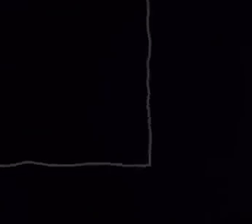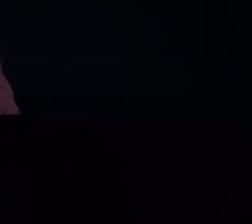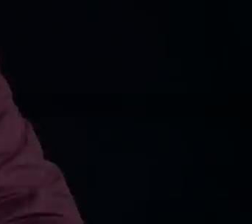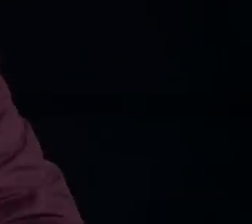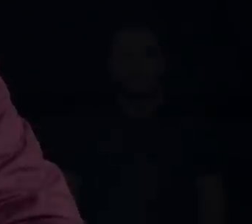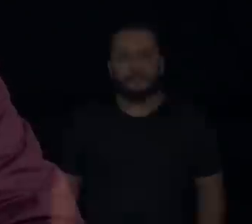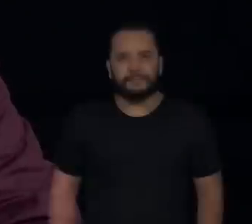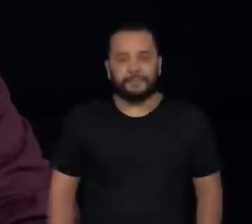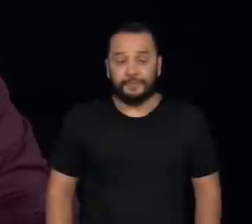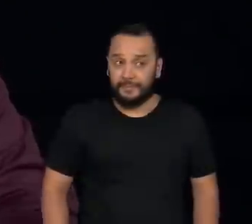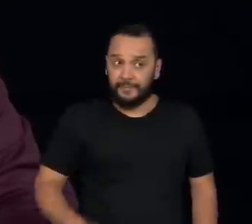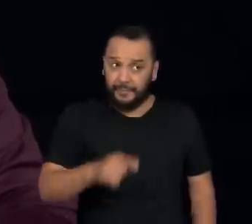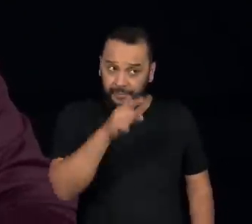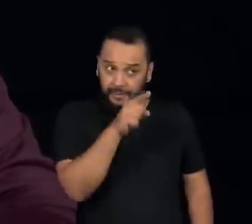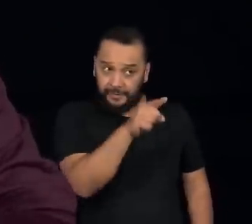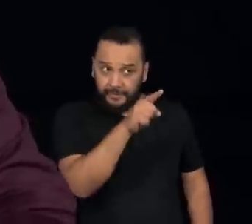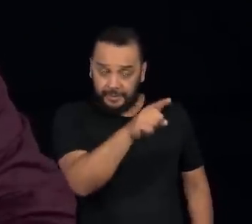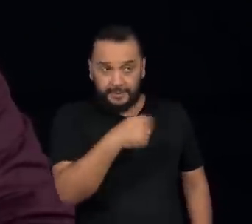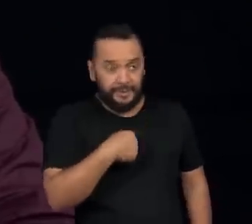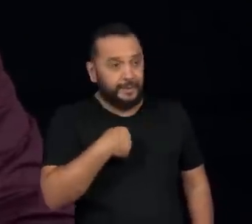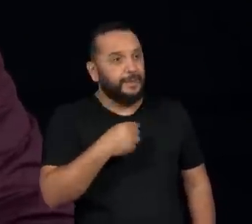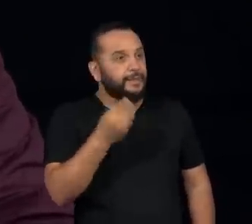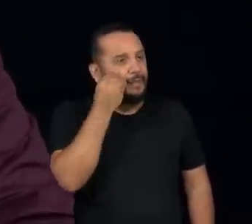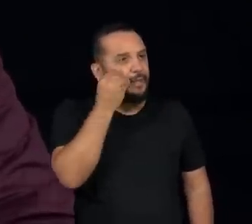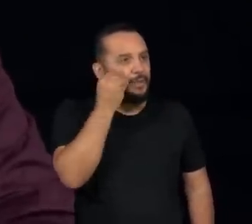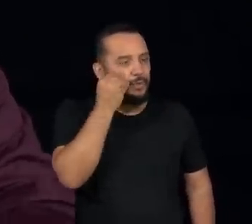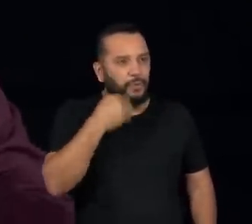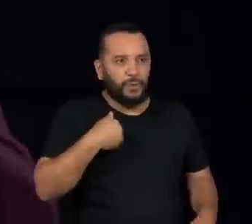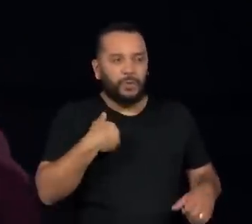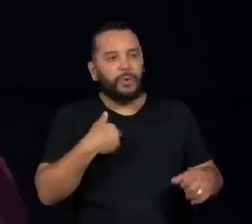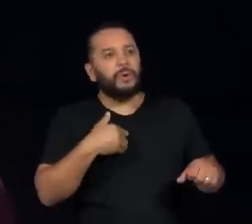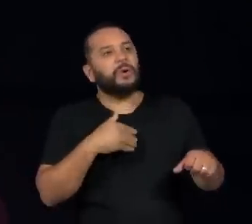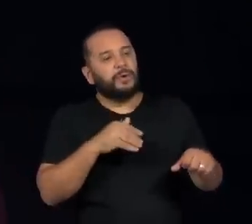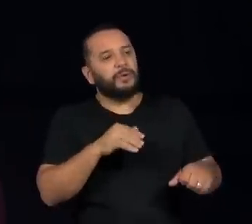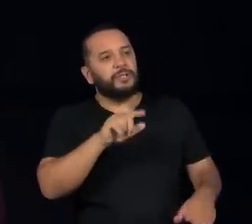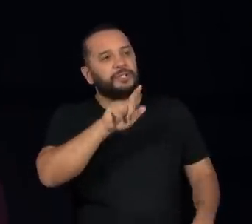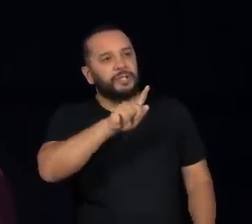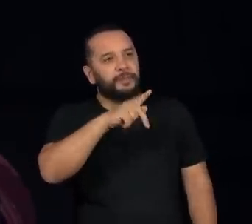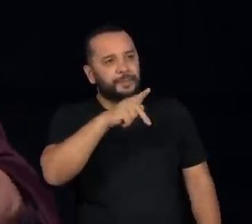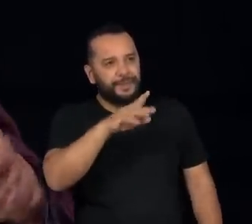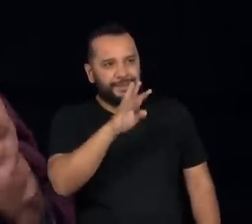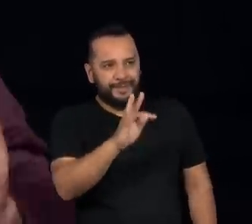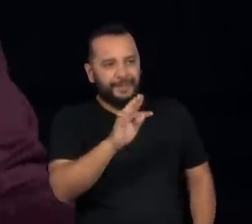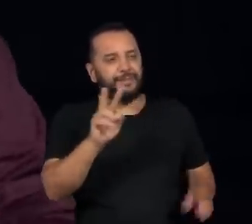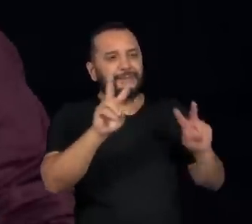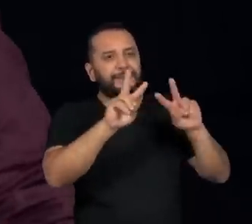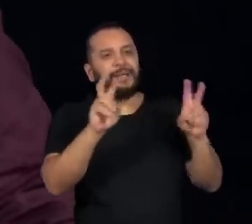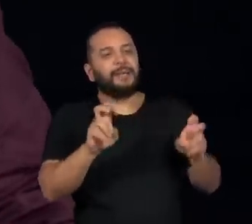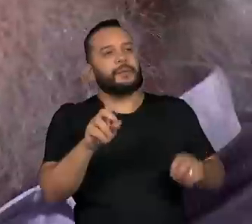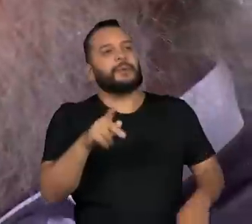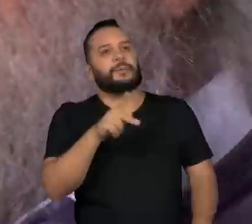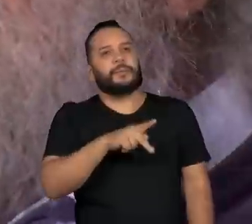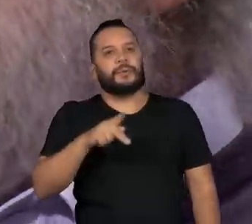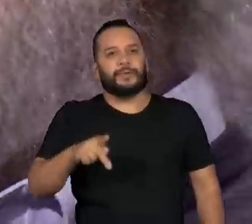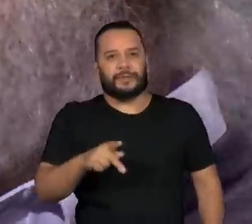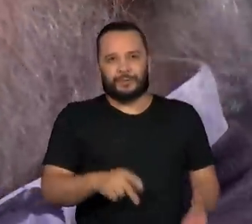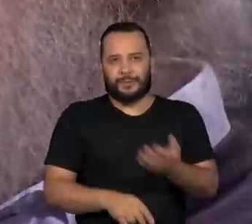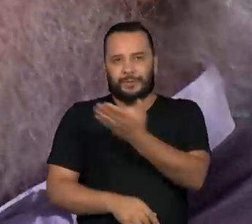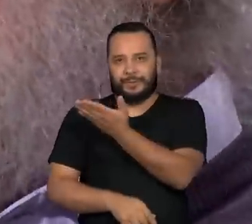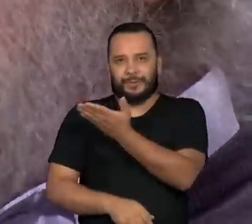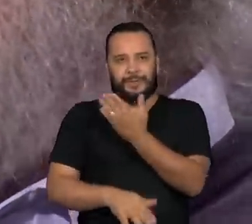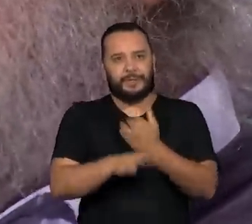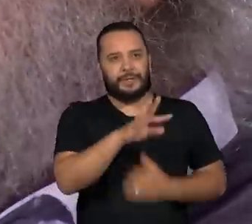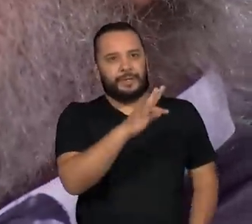você também tentou trocar uma ideia com o chá de GPT sobre o professor Tibúrcio que é um personagem do rá-tim-bum